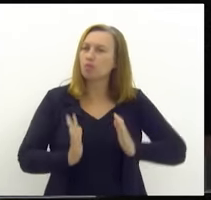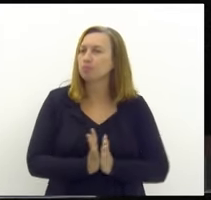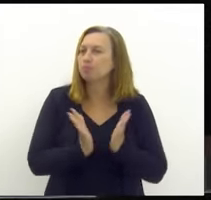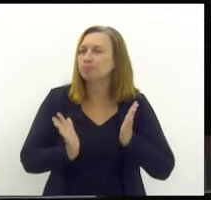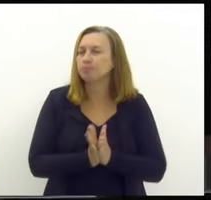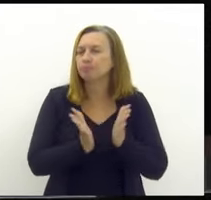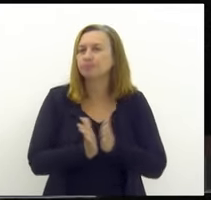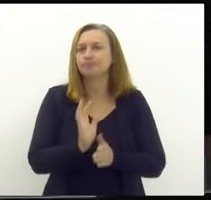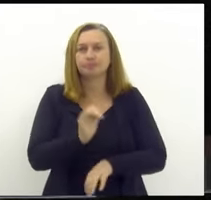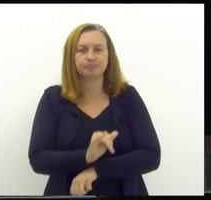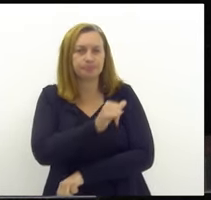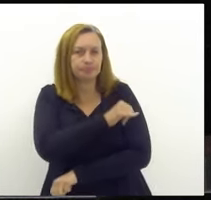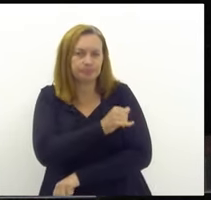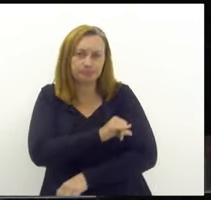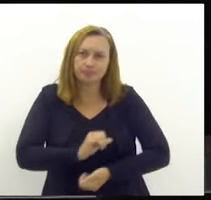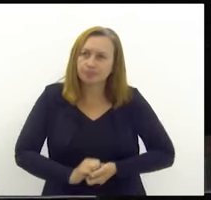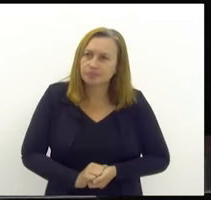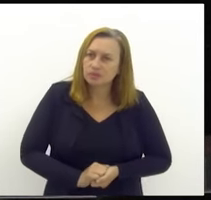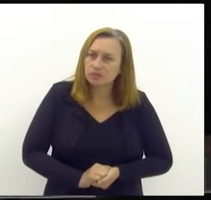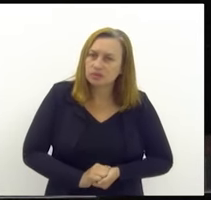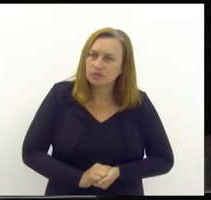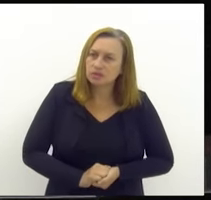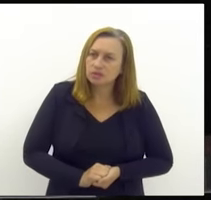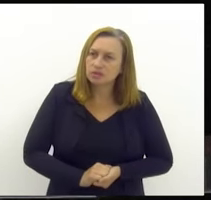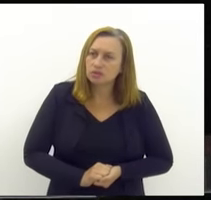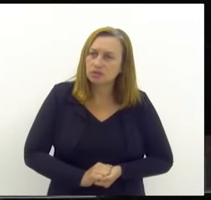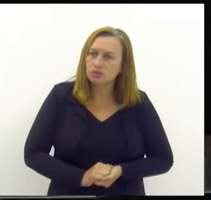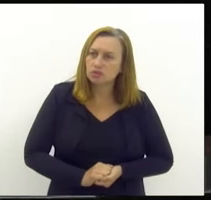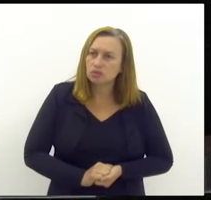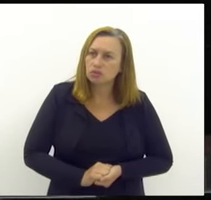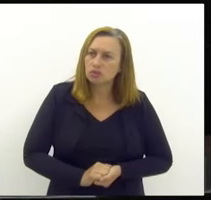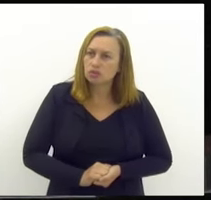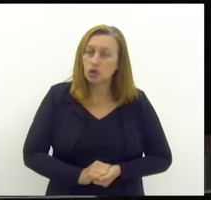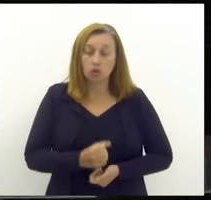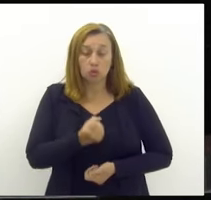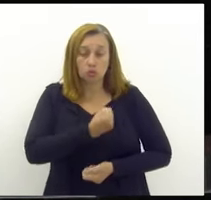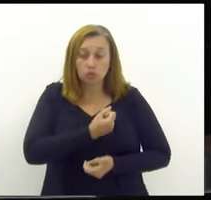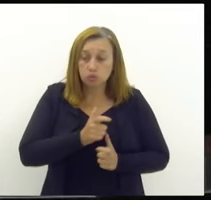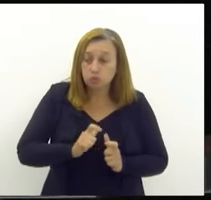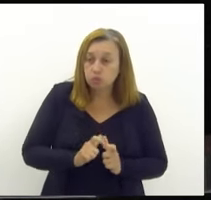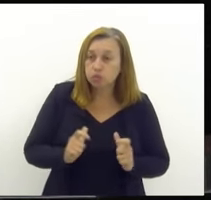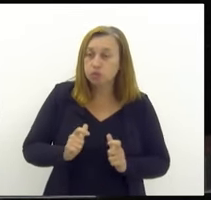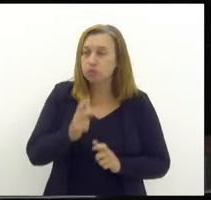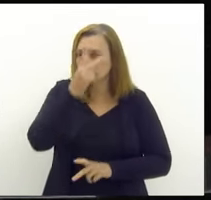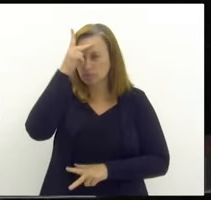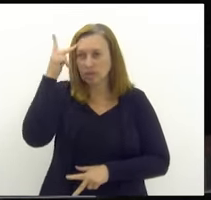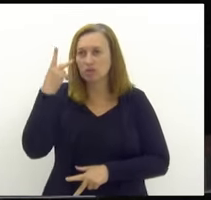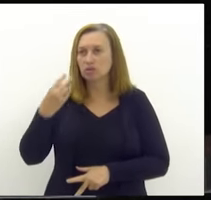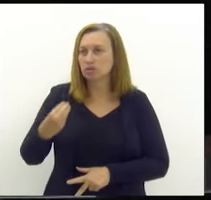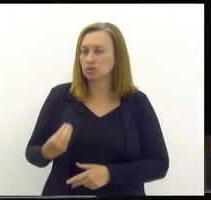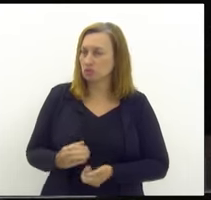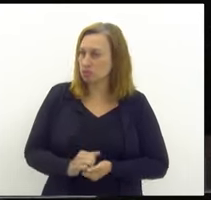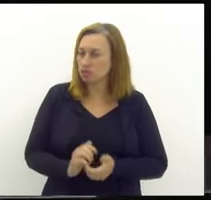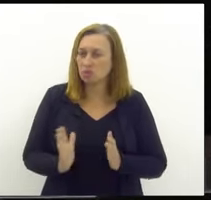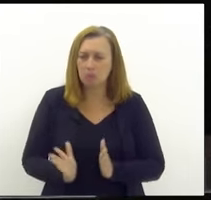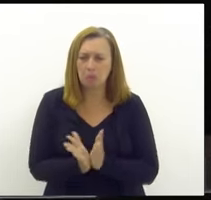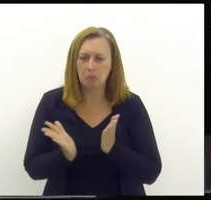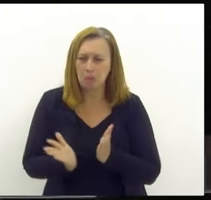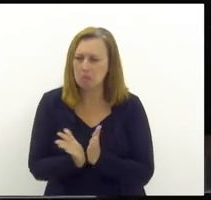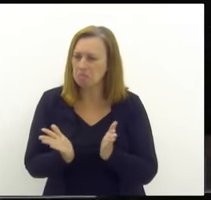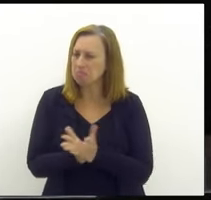Estado do Rio de Janeiro nós temos um número enorme de pessoas vivendo abaixo da linha da